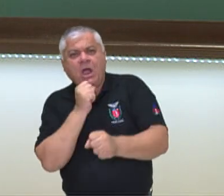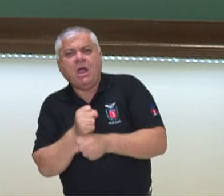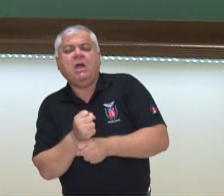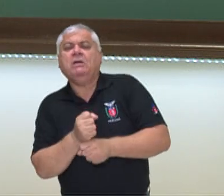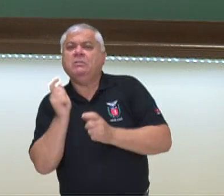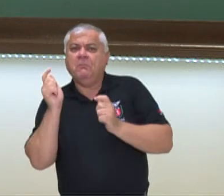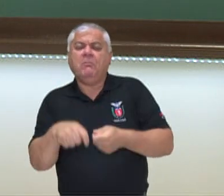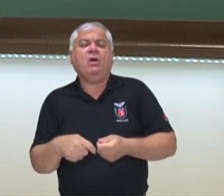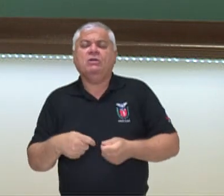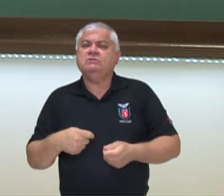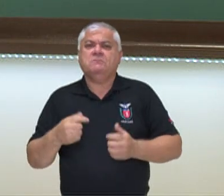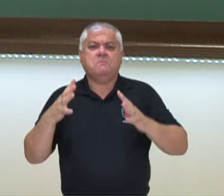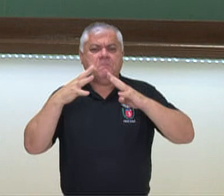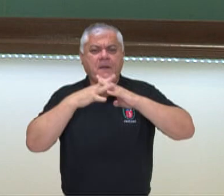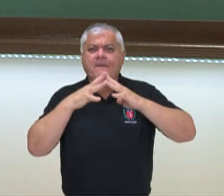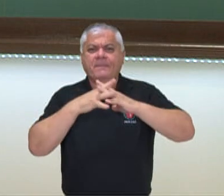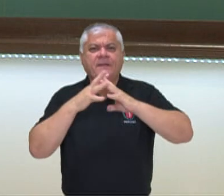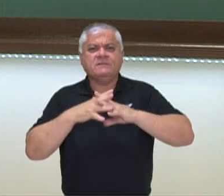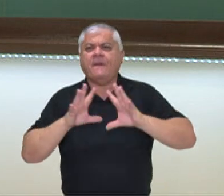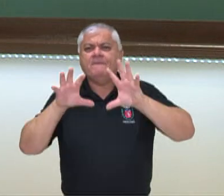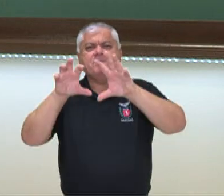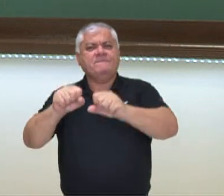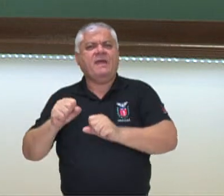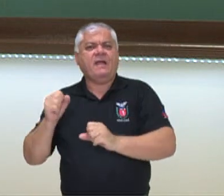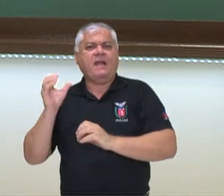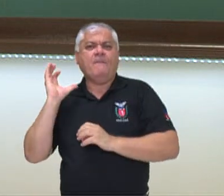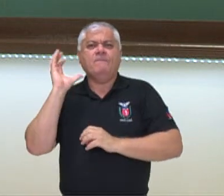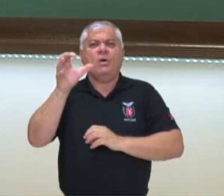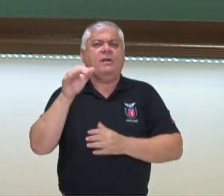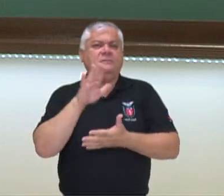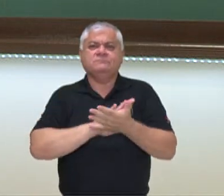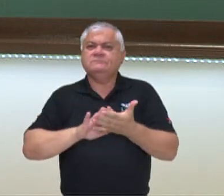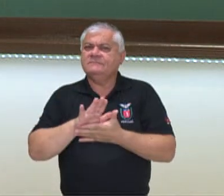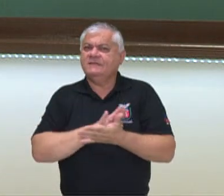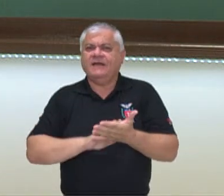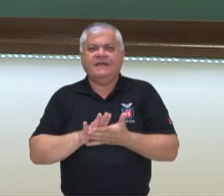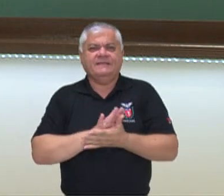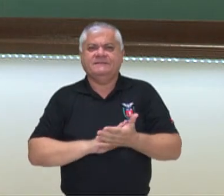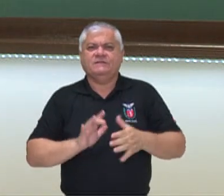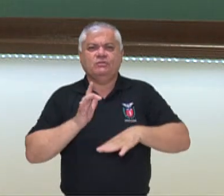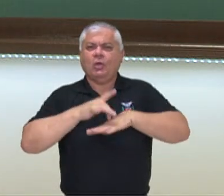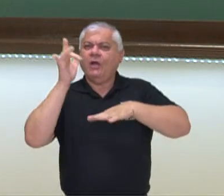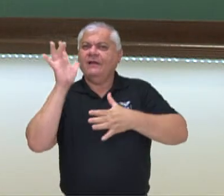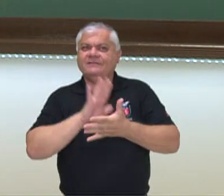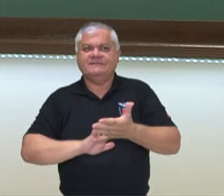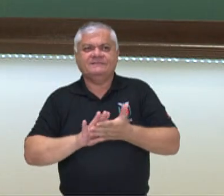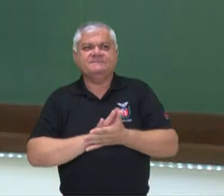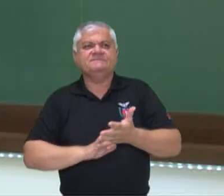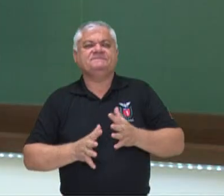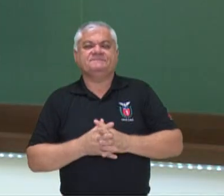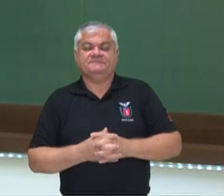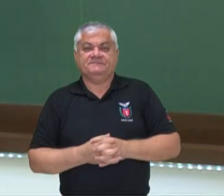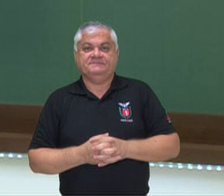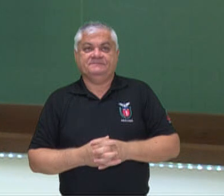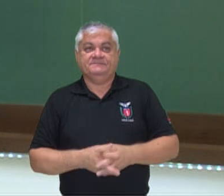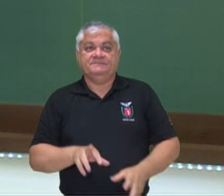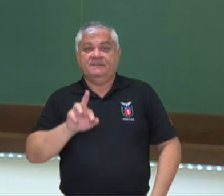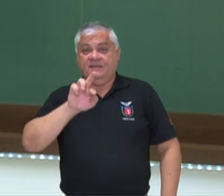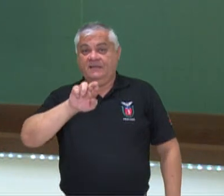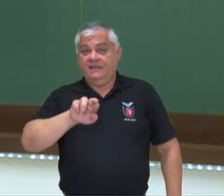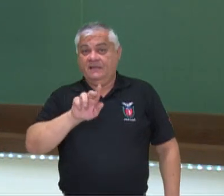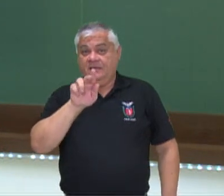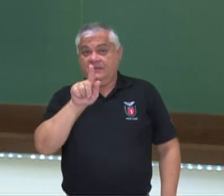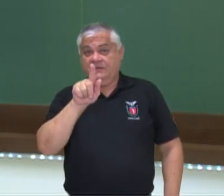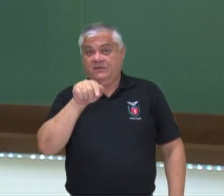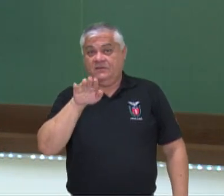capazes de jogar a temporada inteira e não chegar a tocar na bola. O rugby é